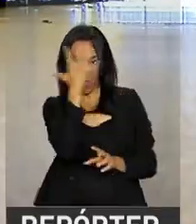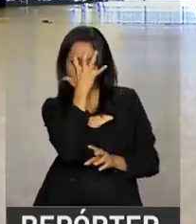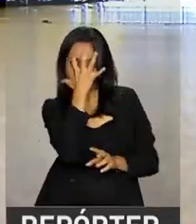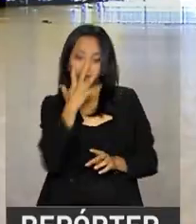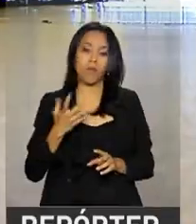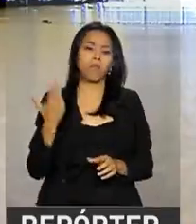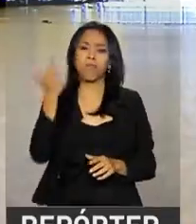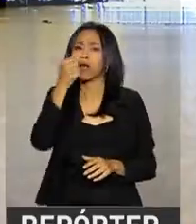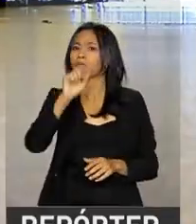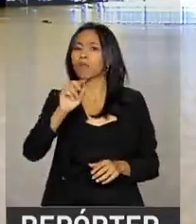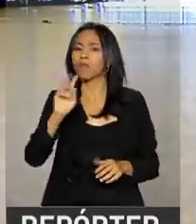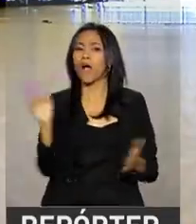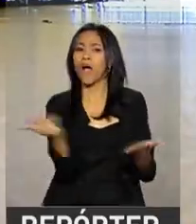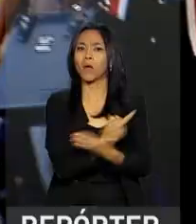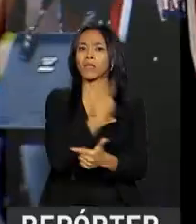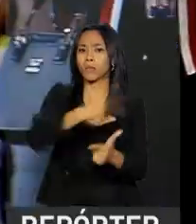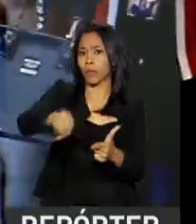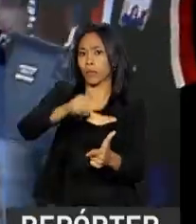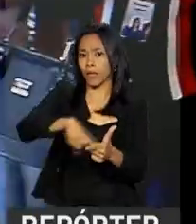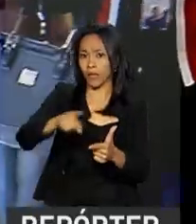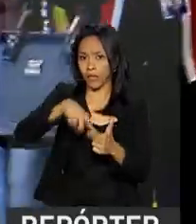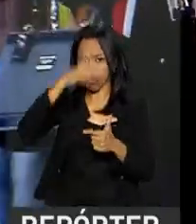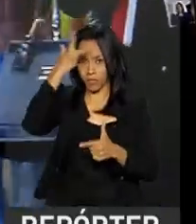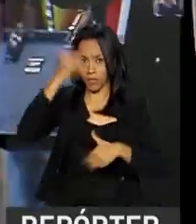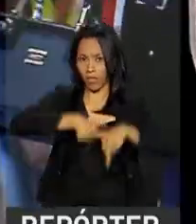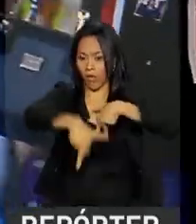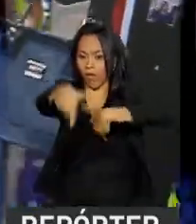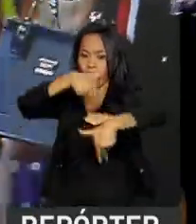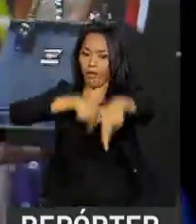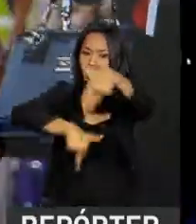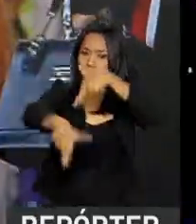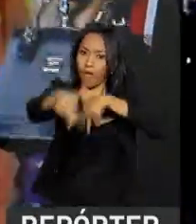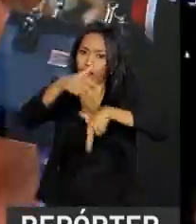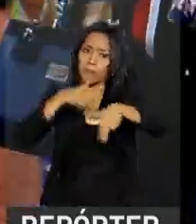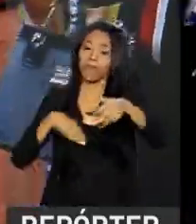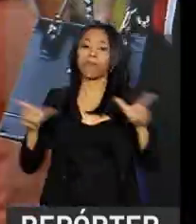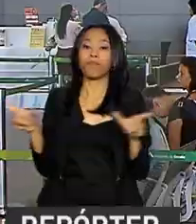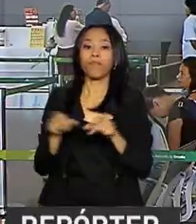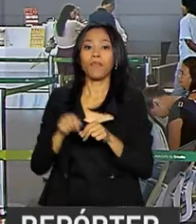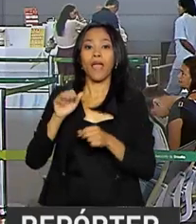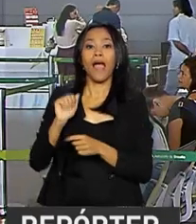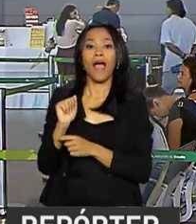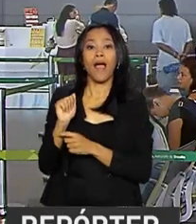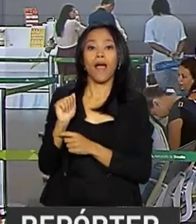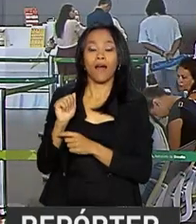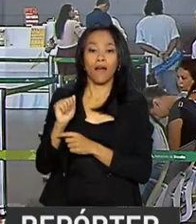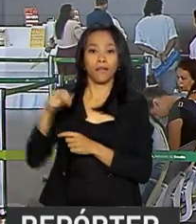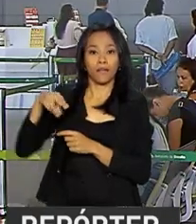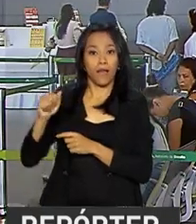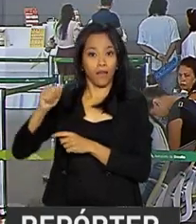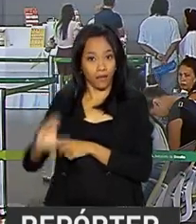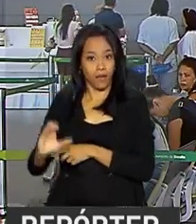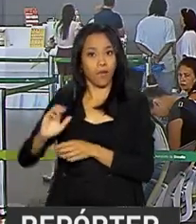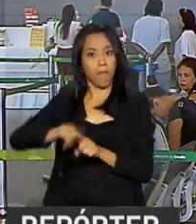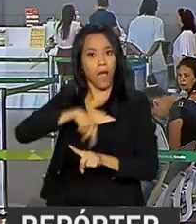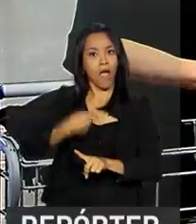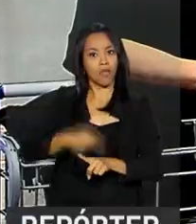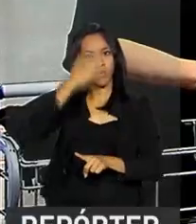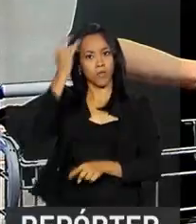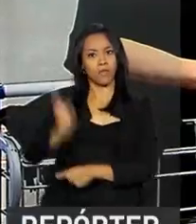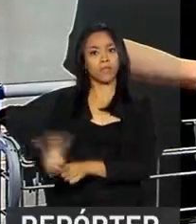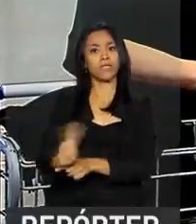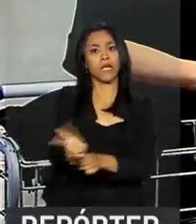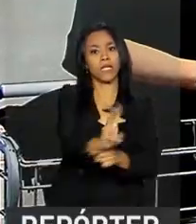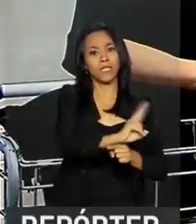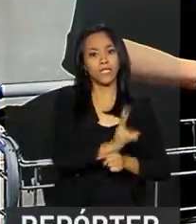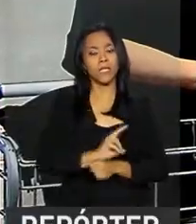haja problemas no deslocamento de ninguém a agência nacional de aviação civil anac aumentou a fiscalização nos aeroportos de brasília